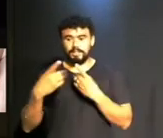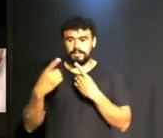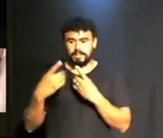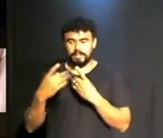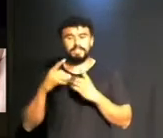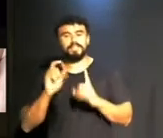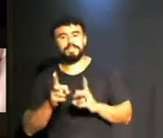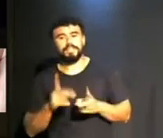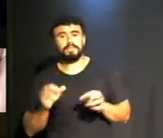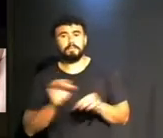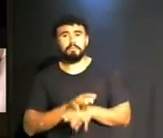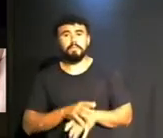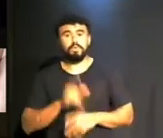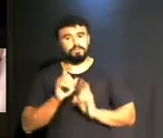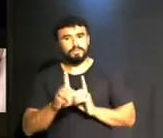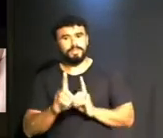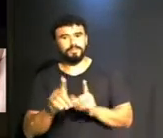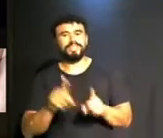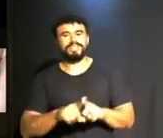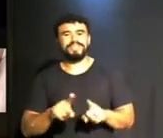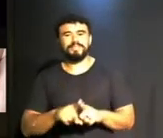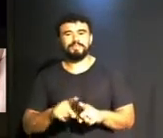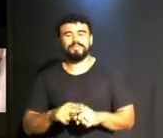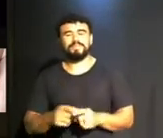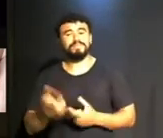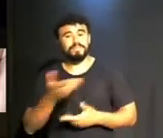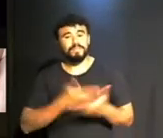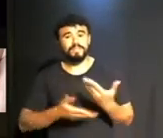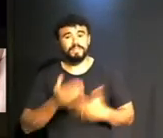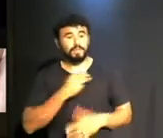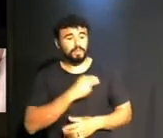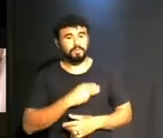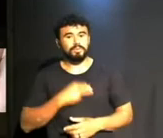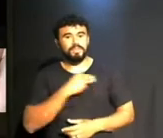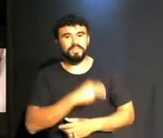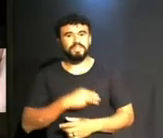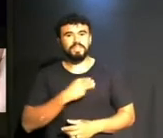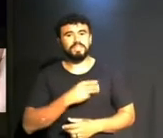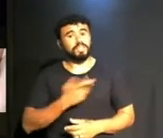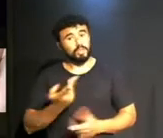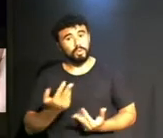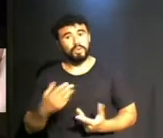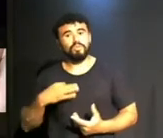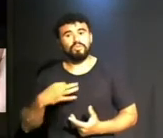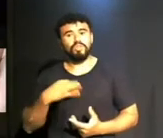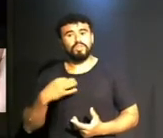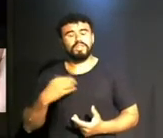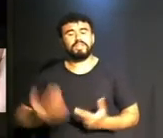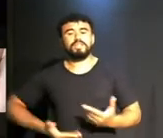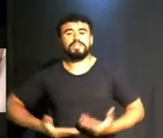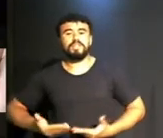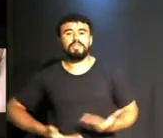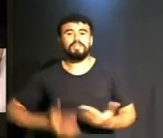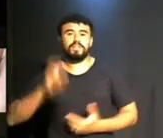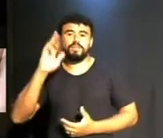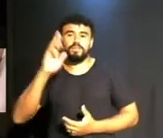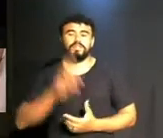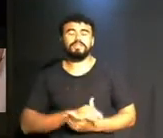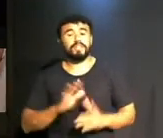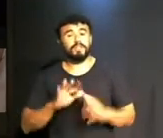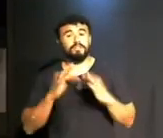discipulado é está pronto para discipular é engajar sem o ministério como voluntário e servir ao Senhor